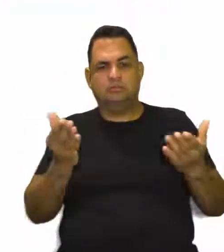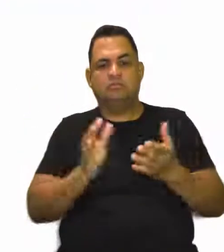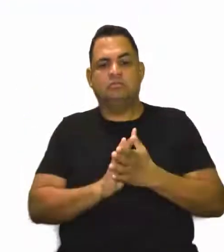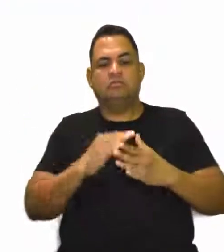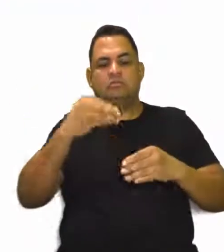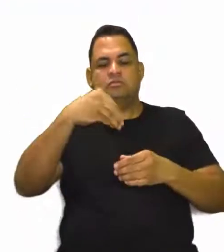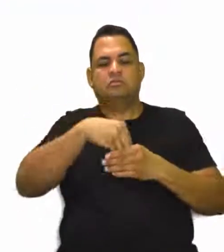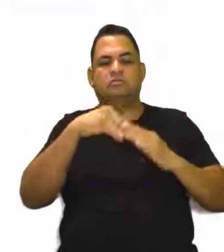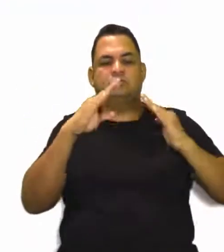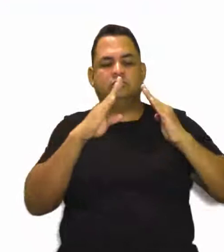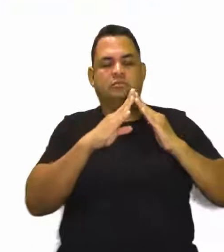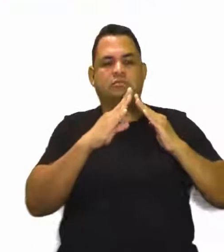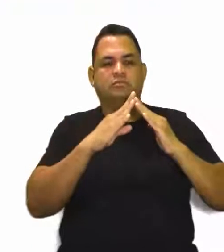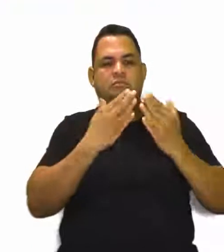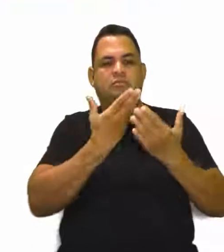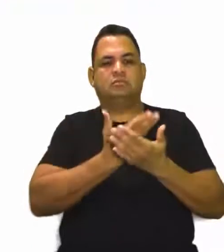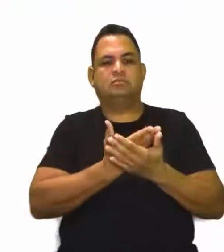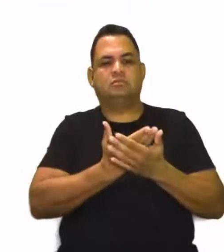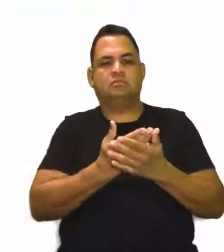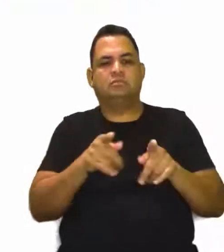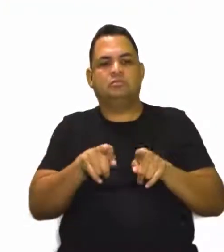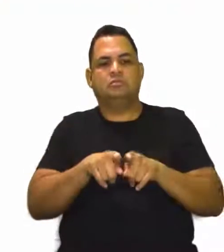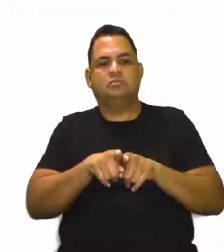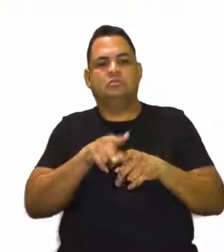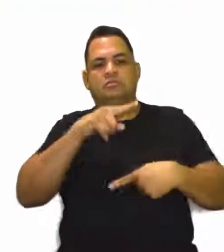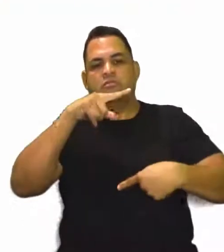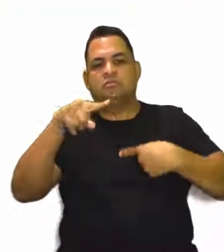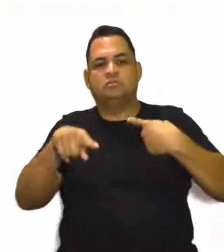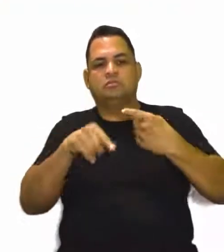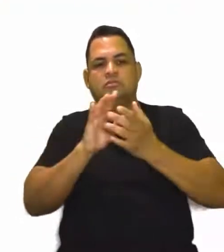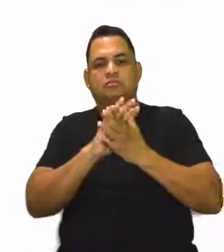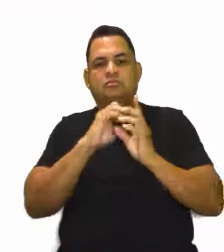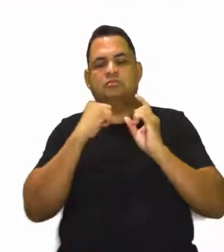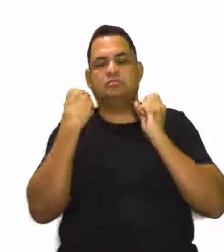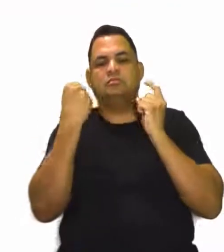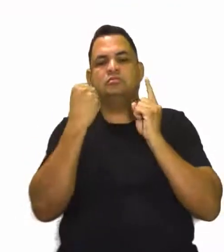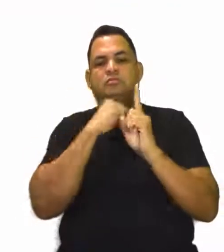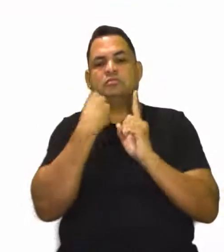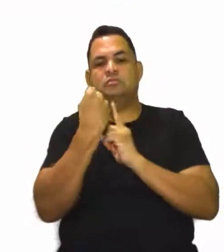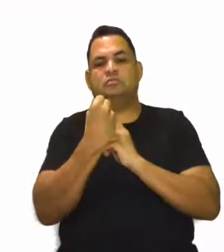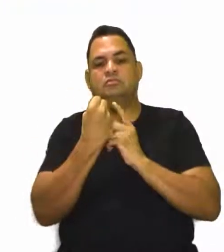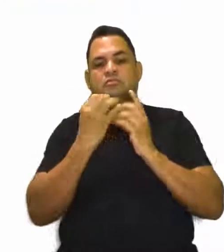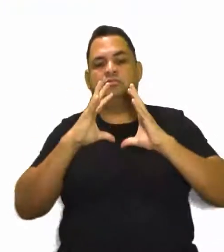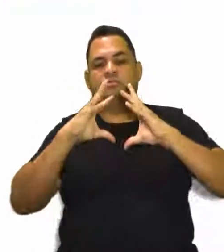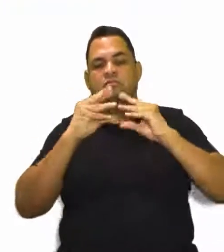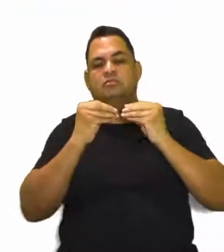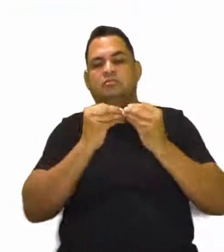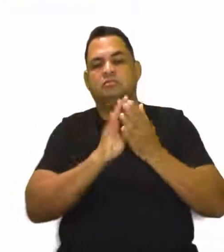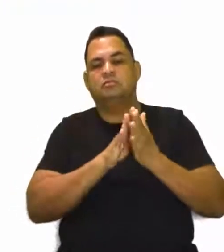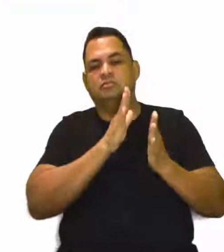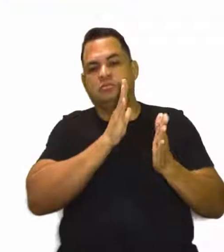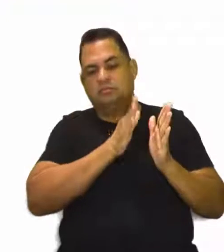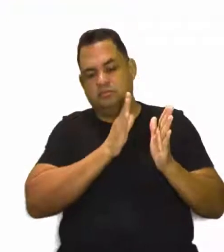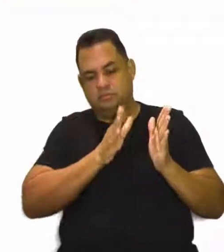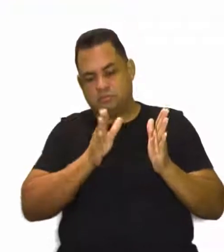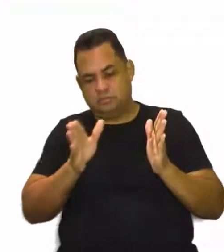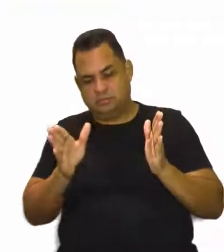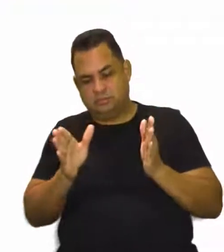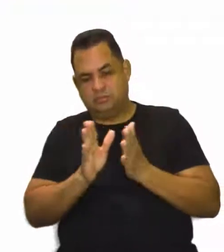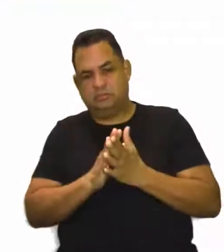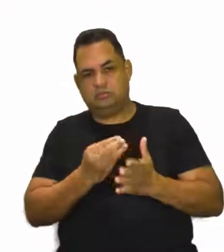na escola e a função social em todas as fases da vida, desde o período